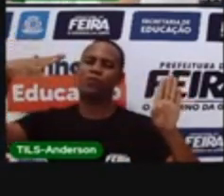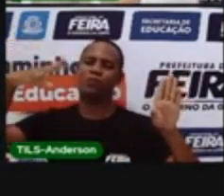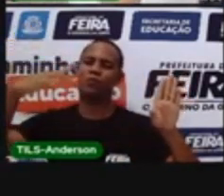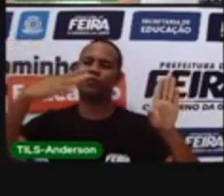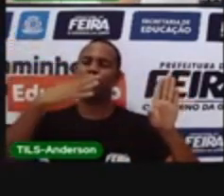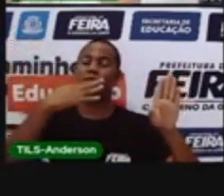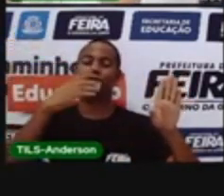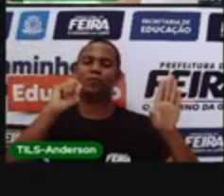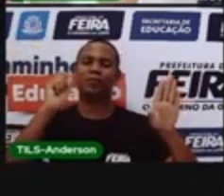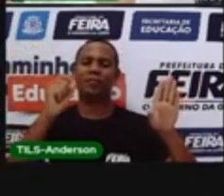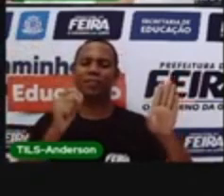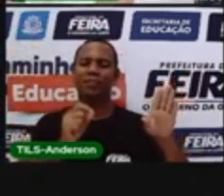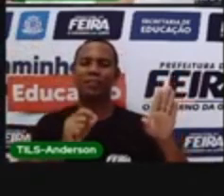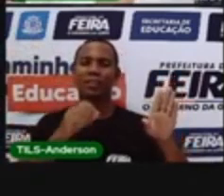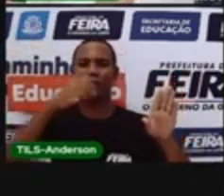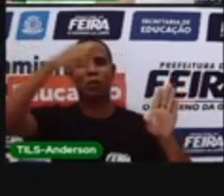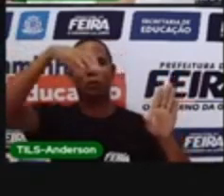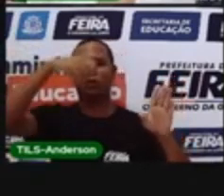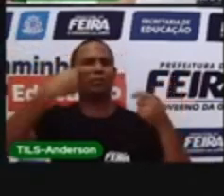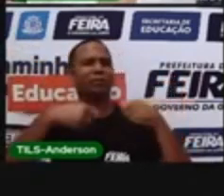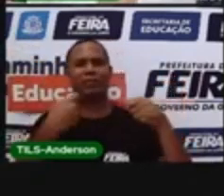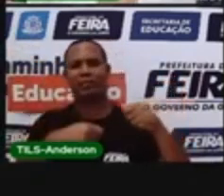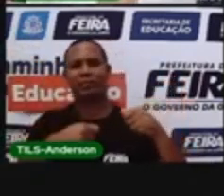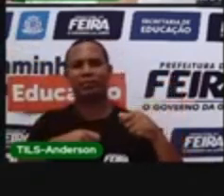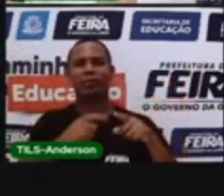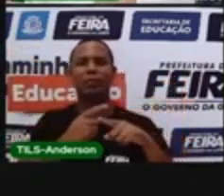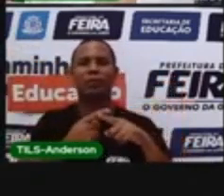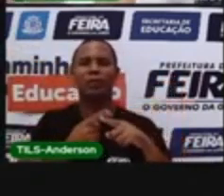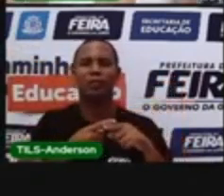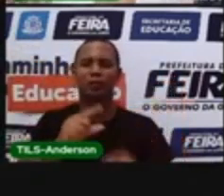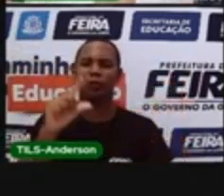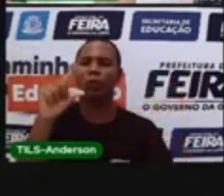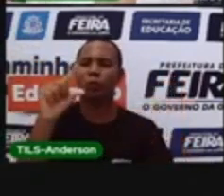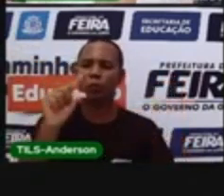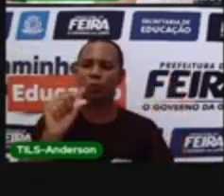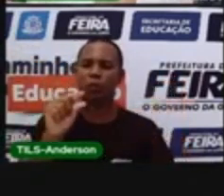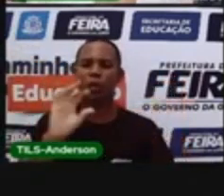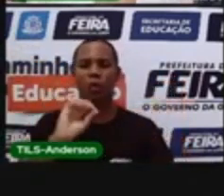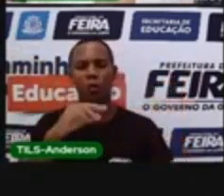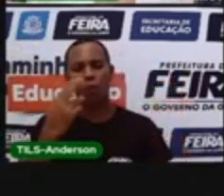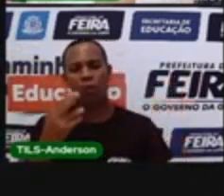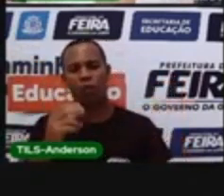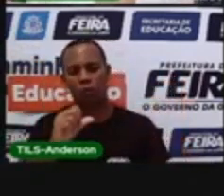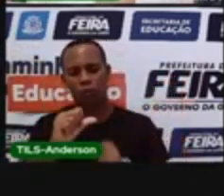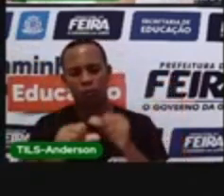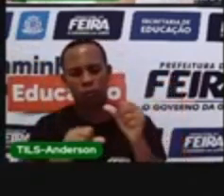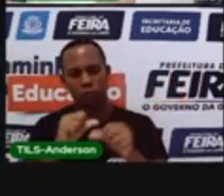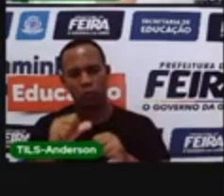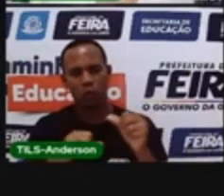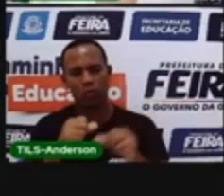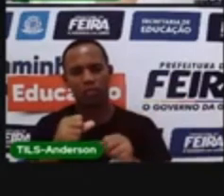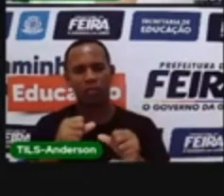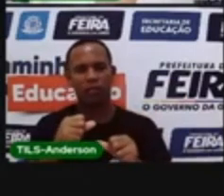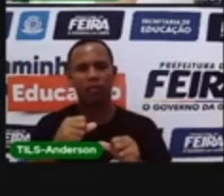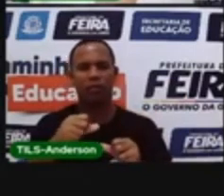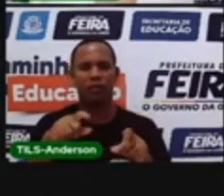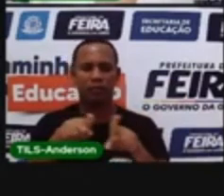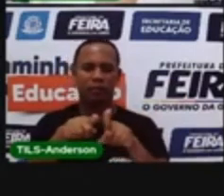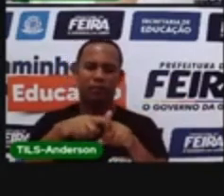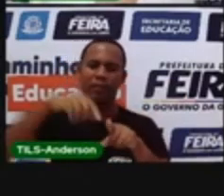posso o quê? Economizar essa energia. Troque suas lâmpadas. Então, existem lâmpadas